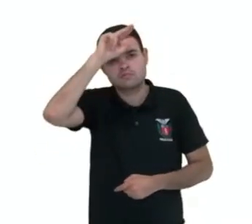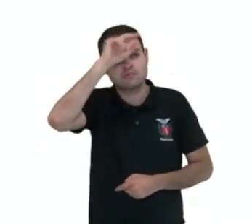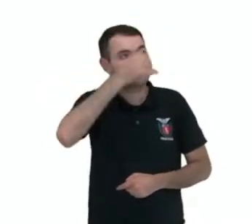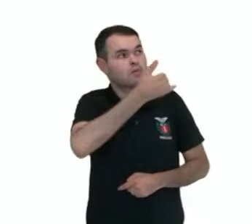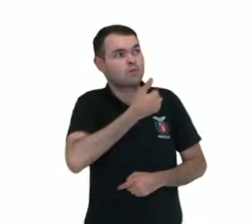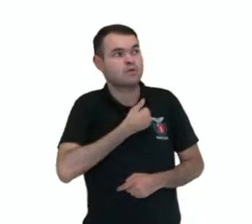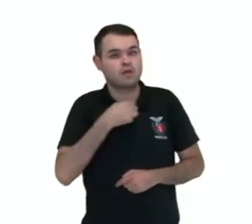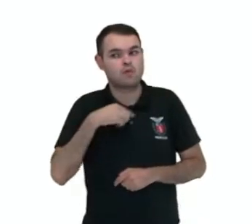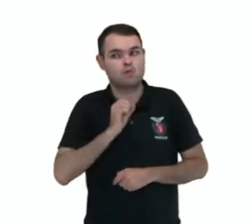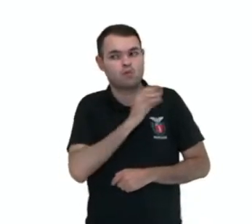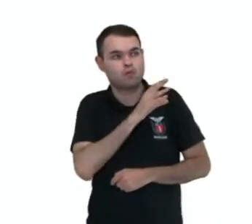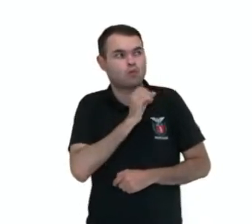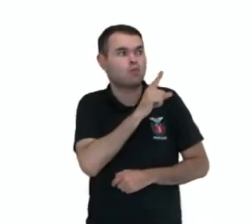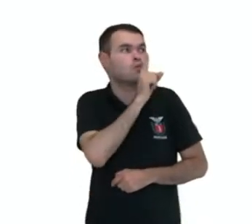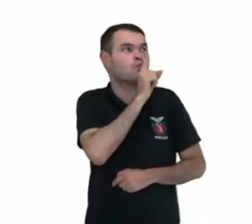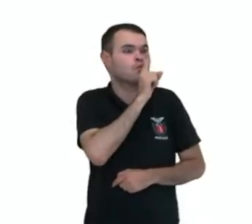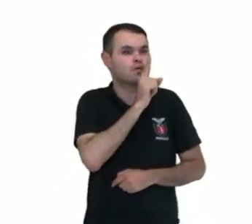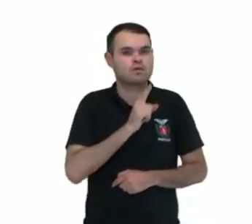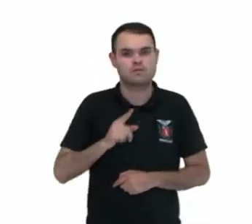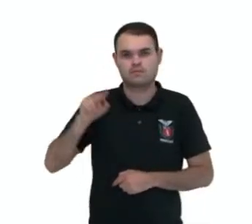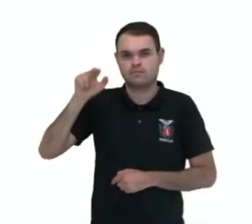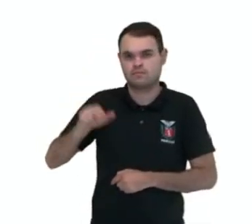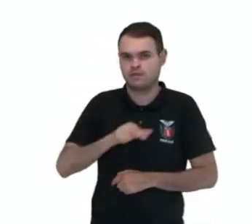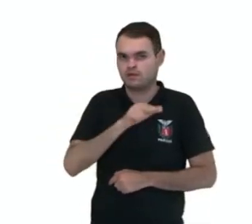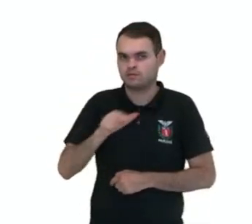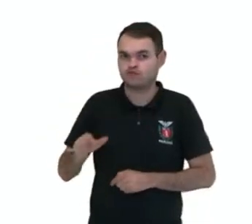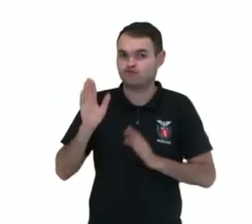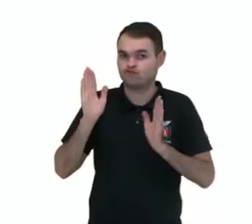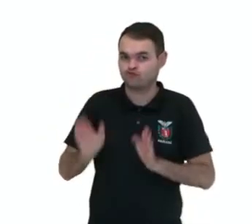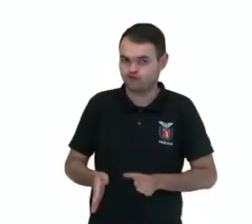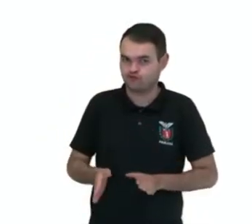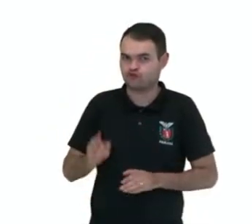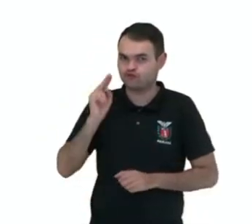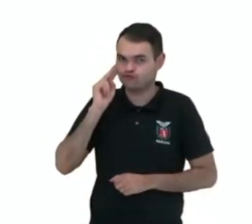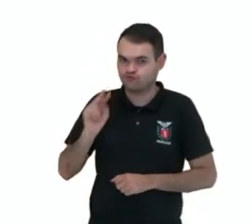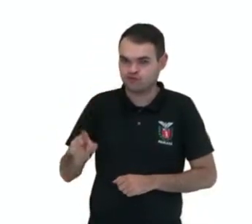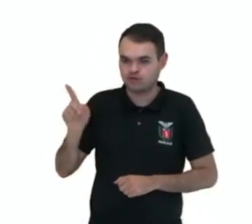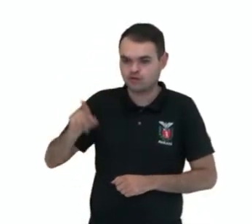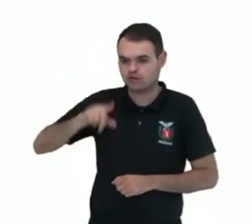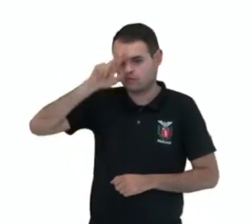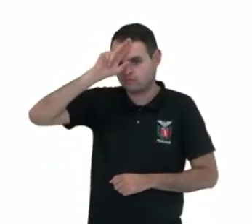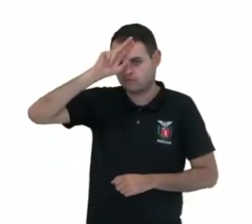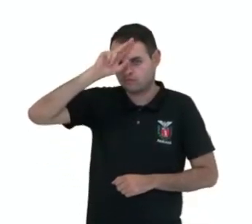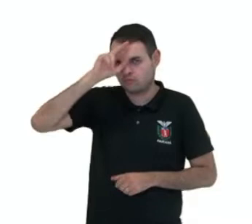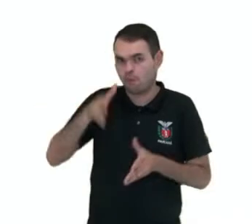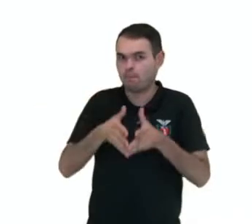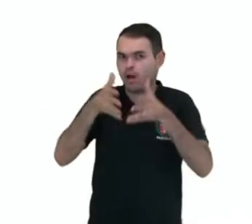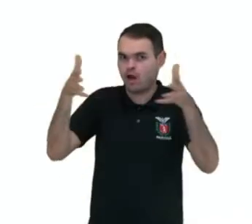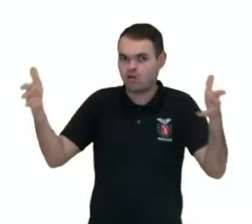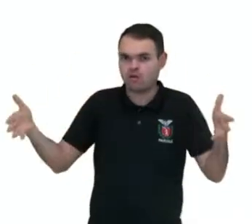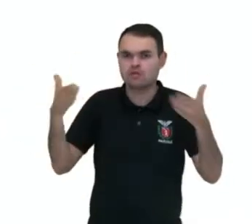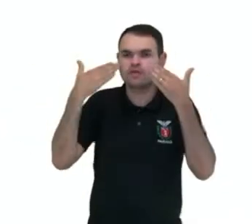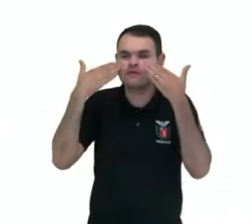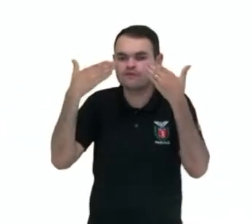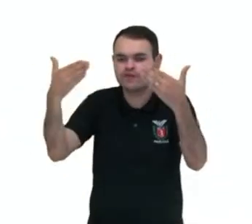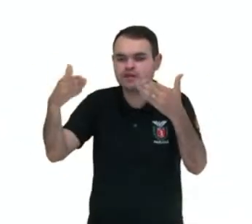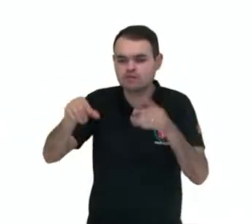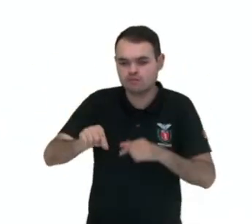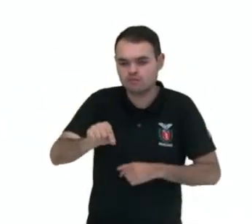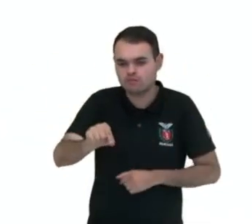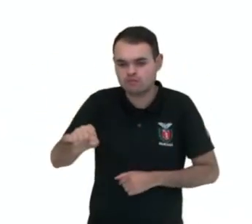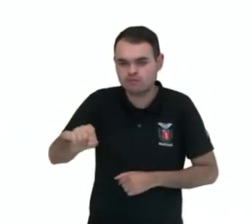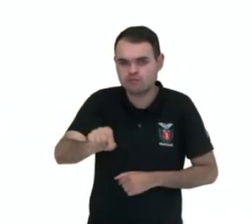tinha escapulido. O padre, ele já tinha visto que era o formigão da frente, o maior de todos,